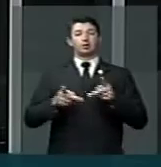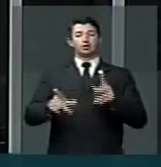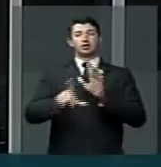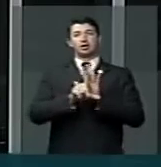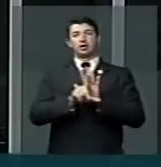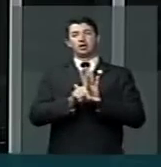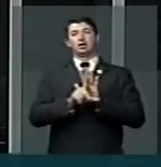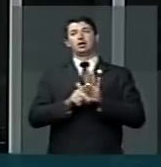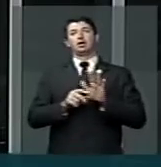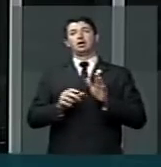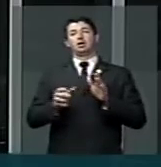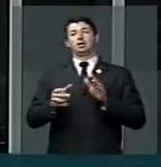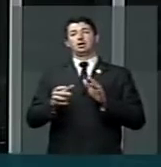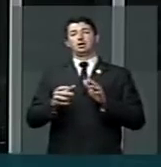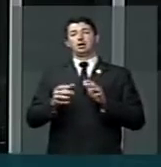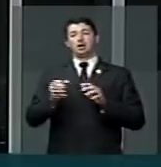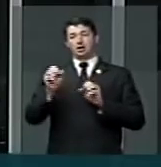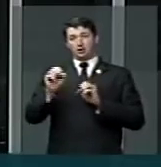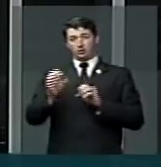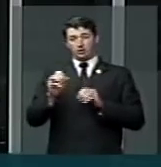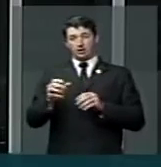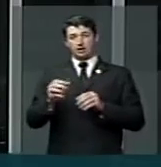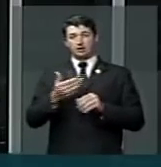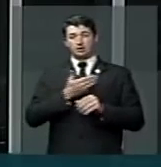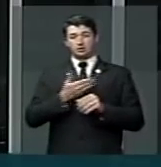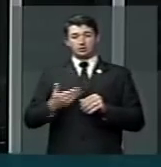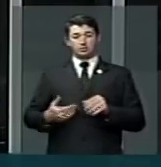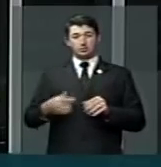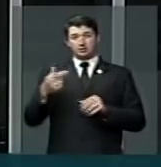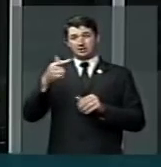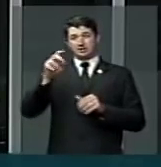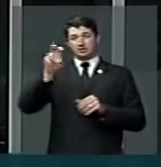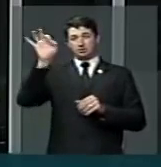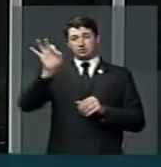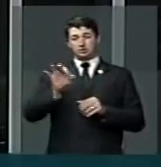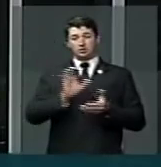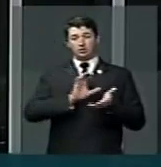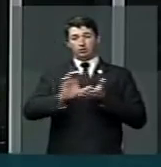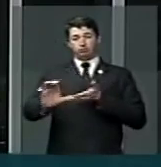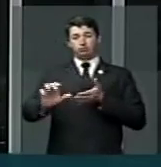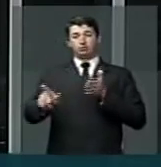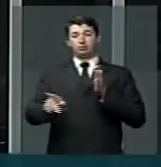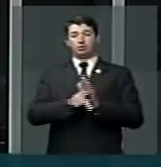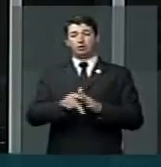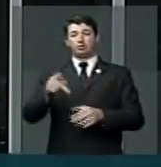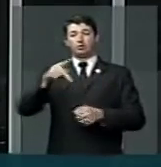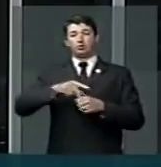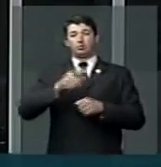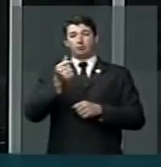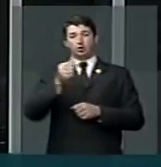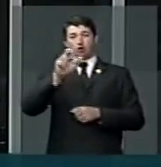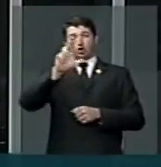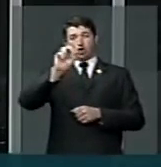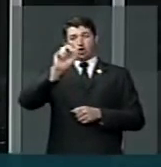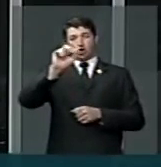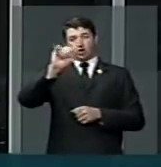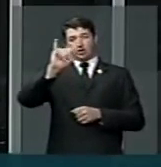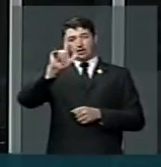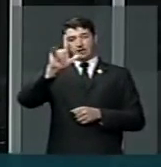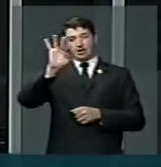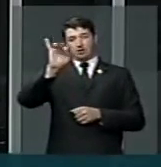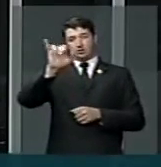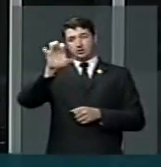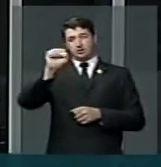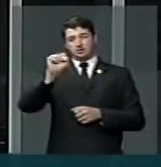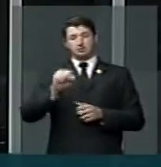que destina à educação pública 75% dos recursos obtidos.